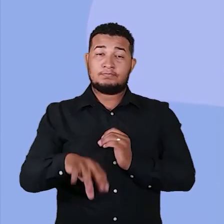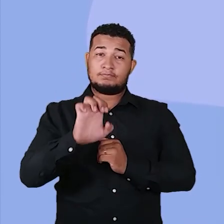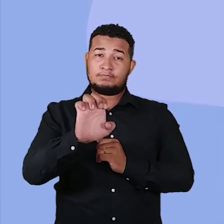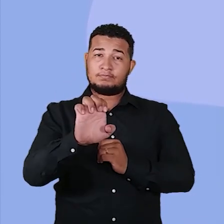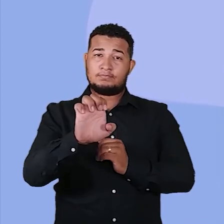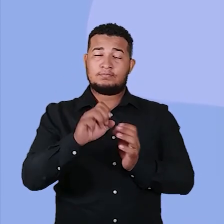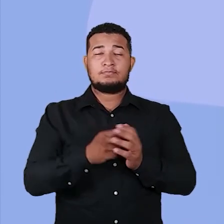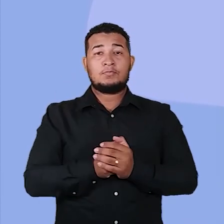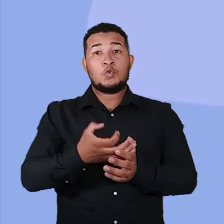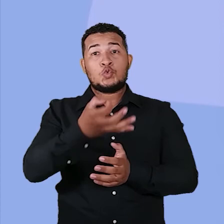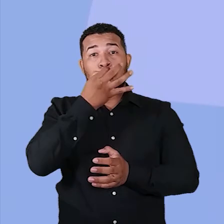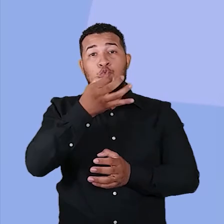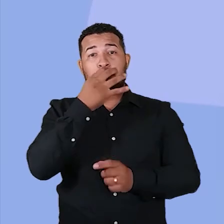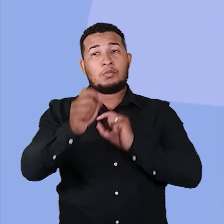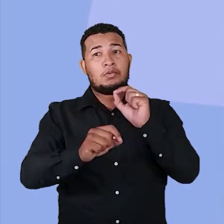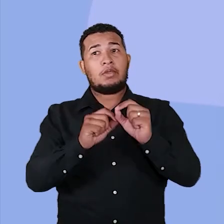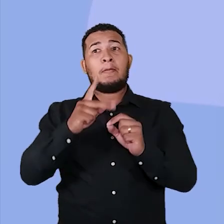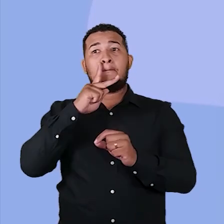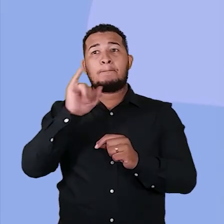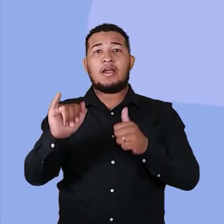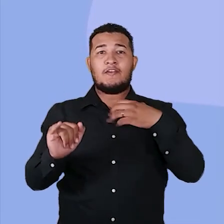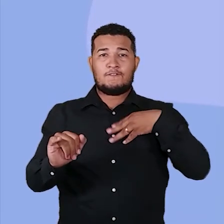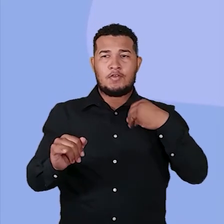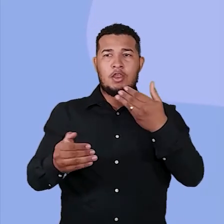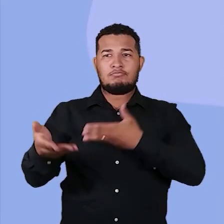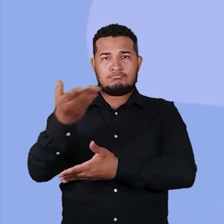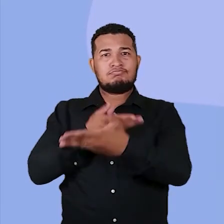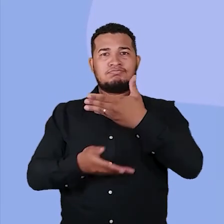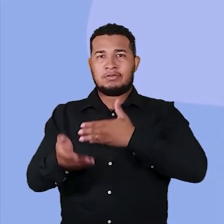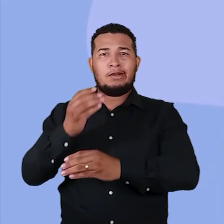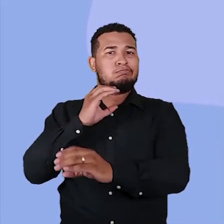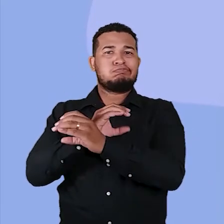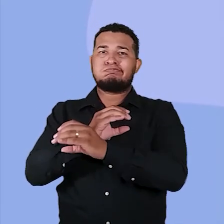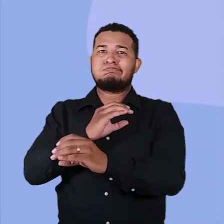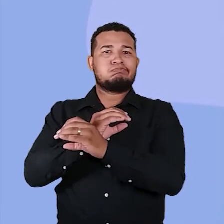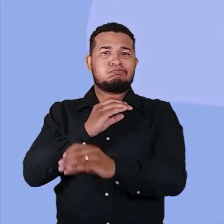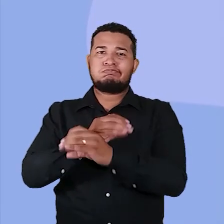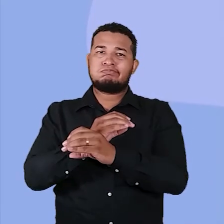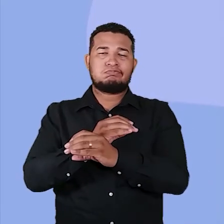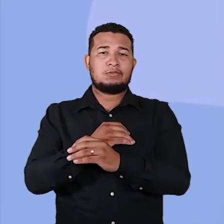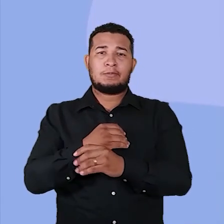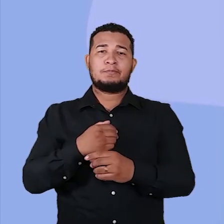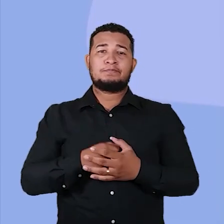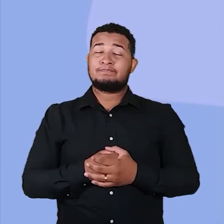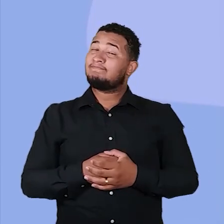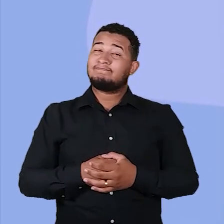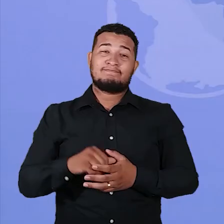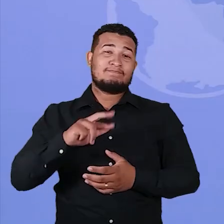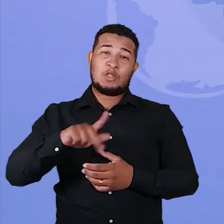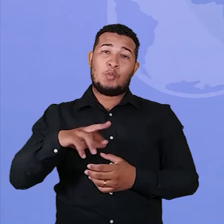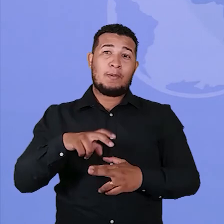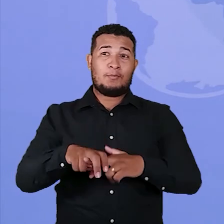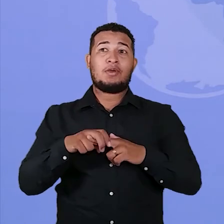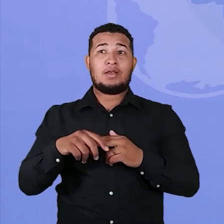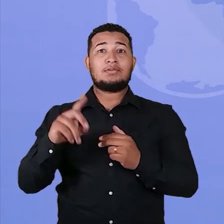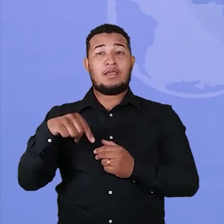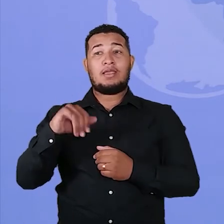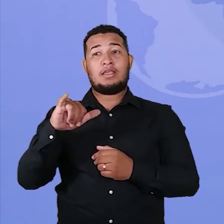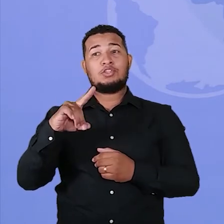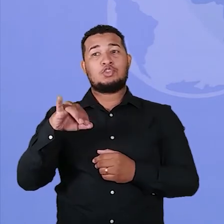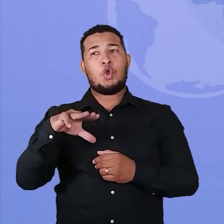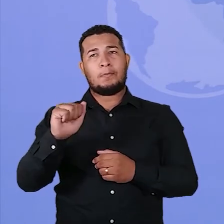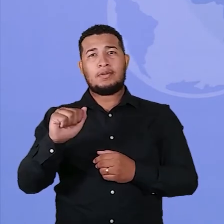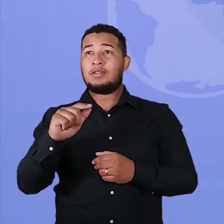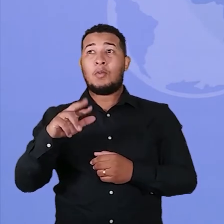boa. E letra E, sugere que a interação entre pais e filhos é impossível, porque falam idiomas distintos. Também não, porque ele